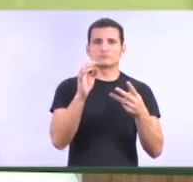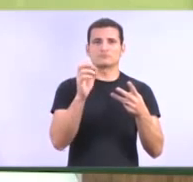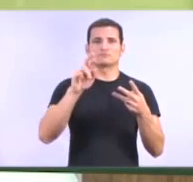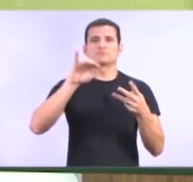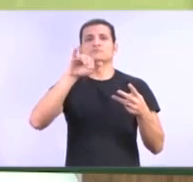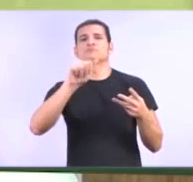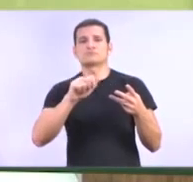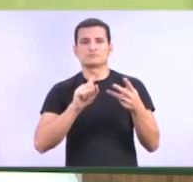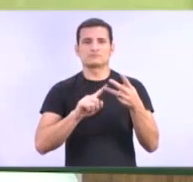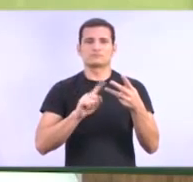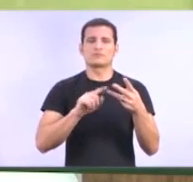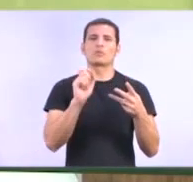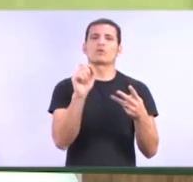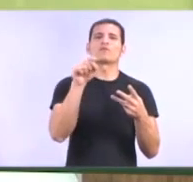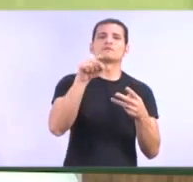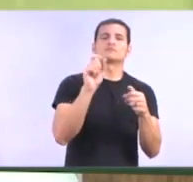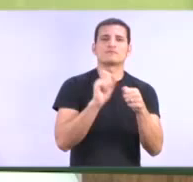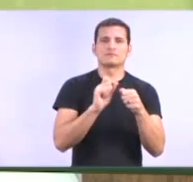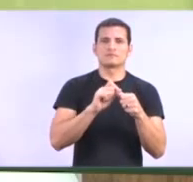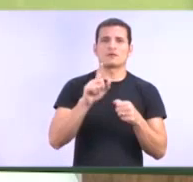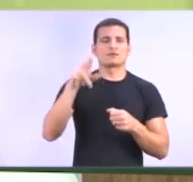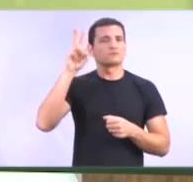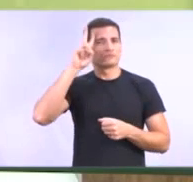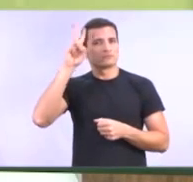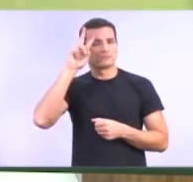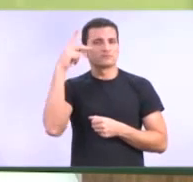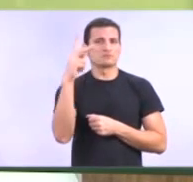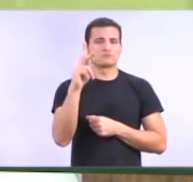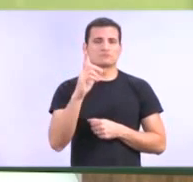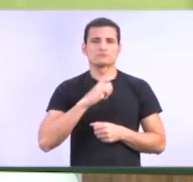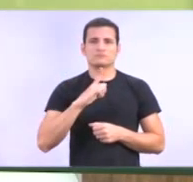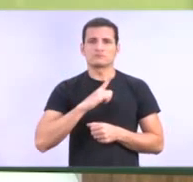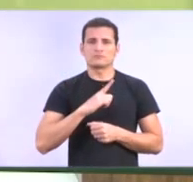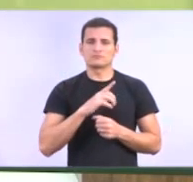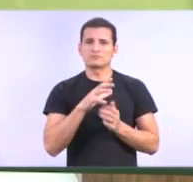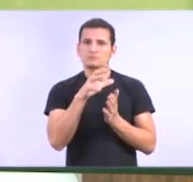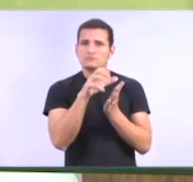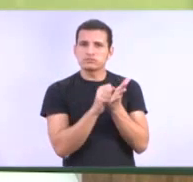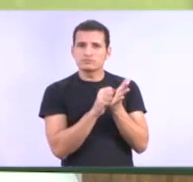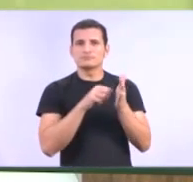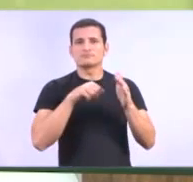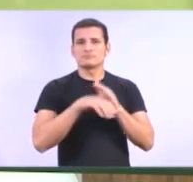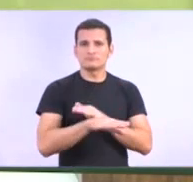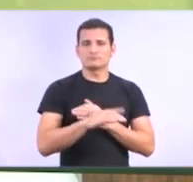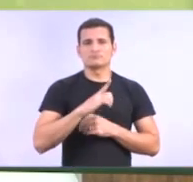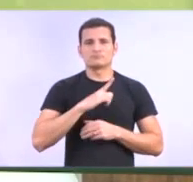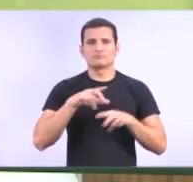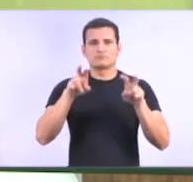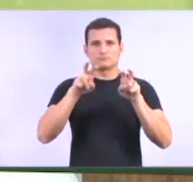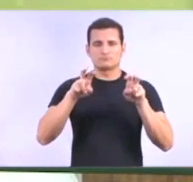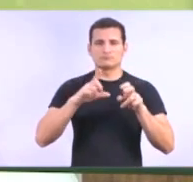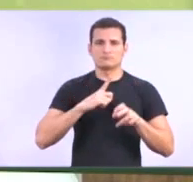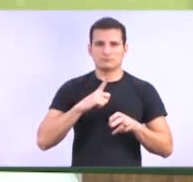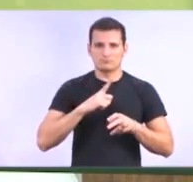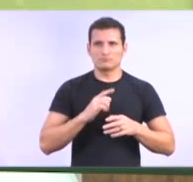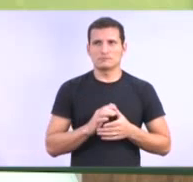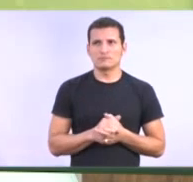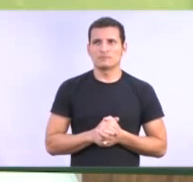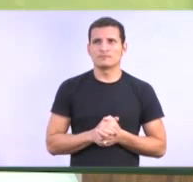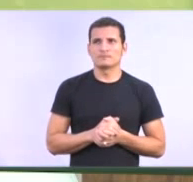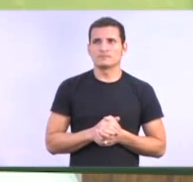você fez, é o seu histórico, que isso fica gravado, isso depois vai fazer. Imagina o seguinte, por exemplo, vou dar um